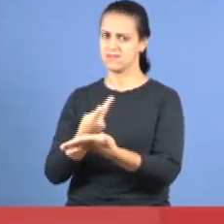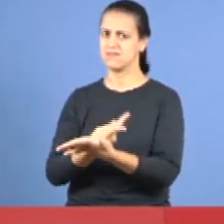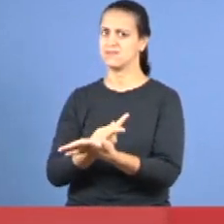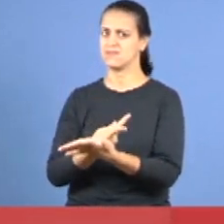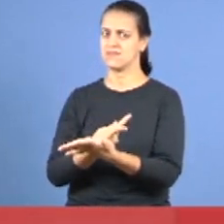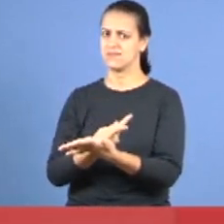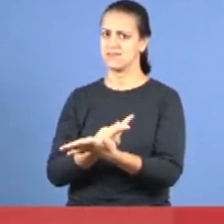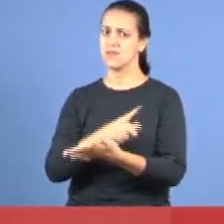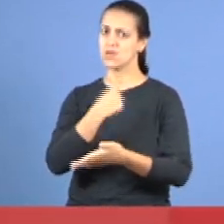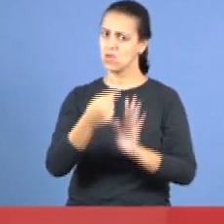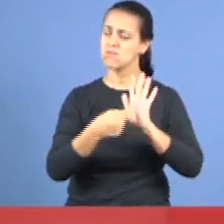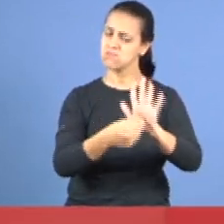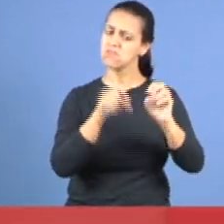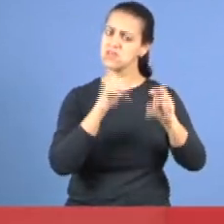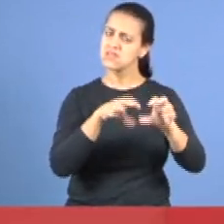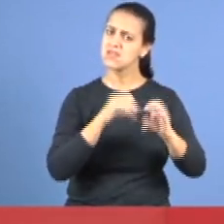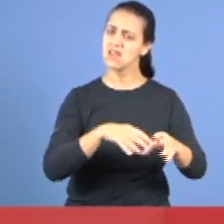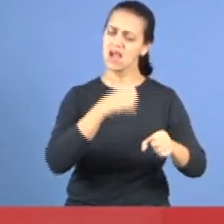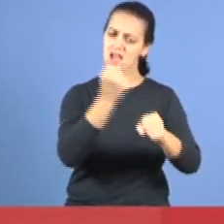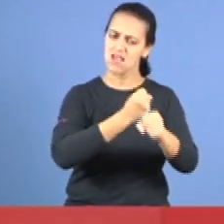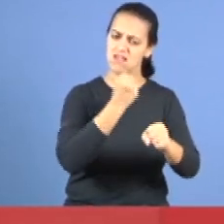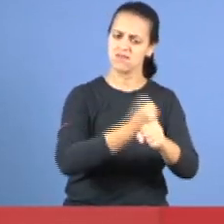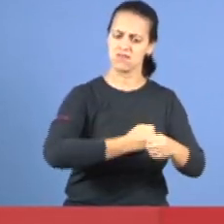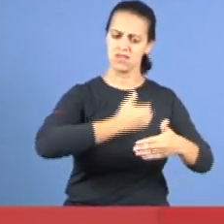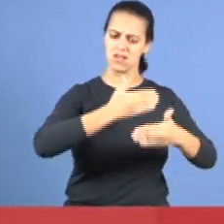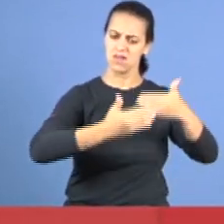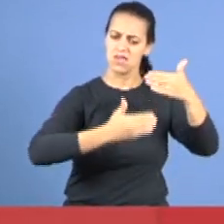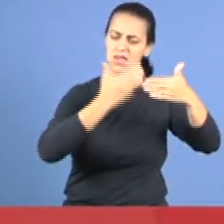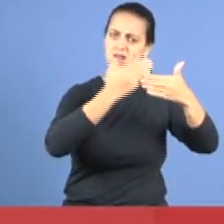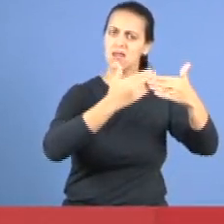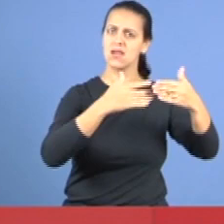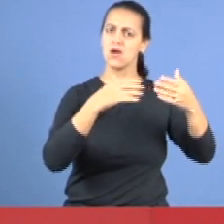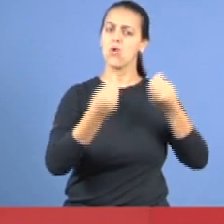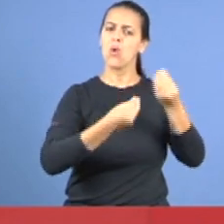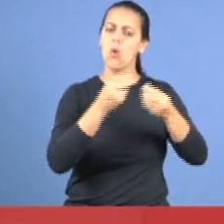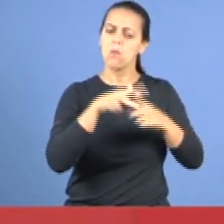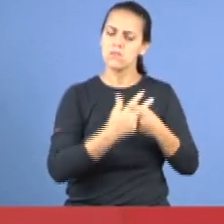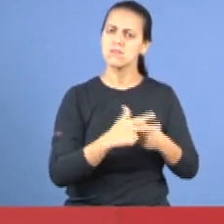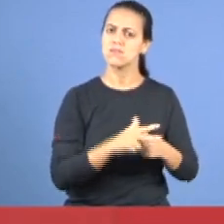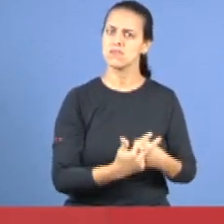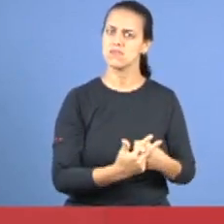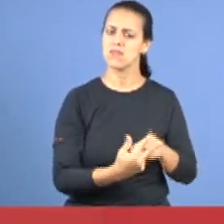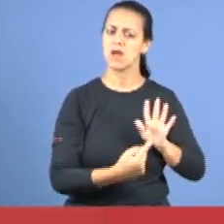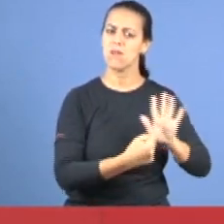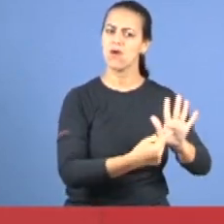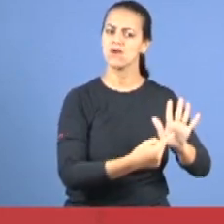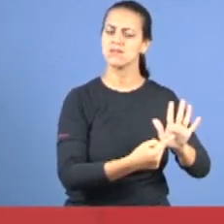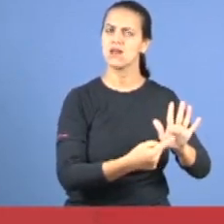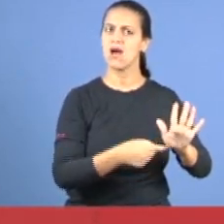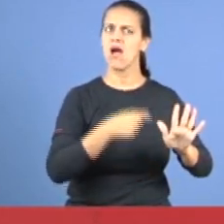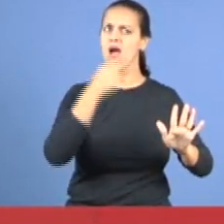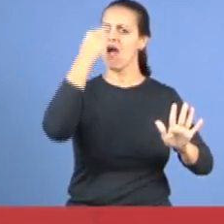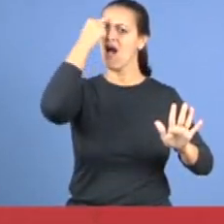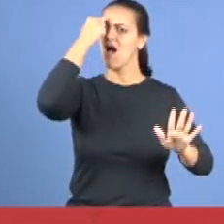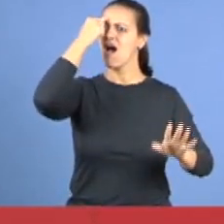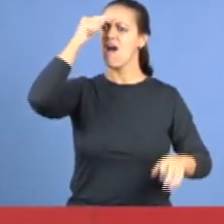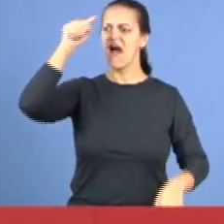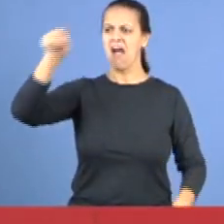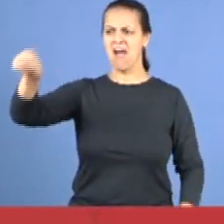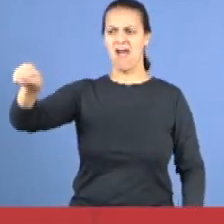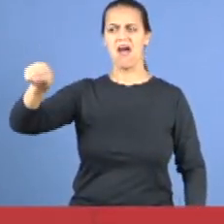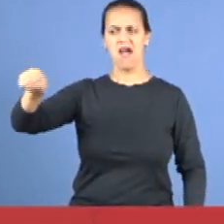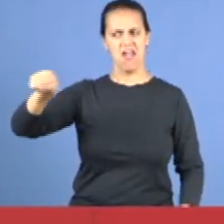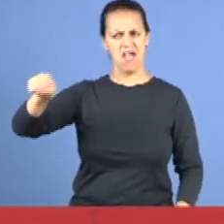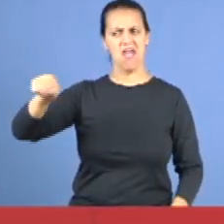reconstruir, falamos o tipo de gente, falamos comportamentos. Ih, peraí. Ó, fulano não está assim não. Você está dizendo isso